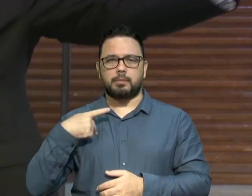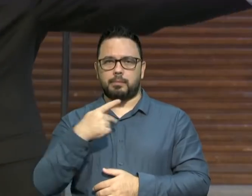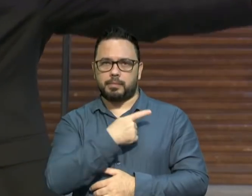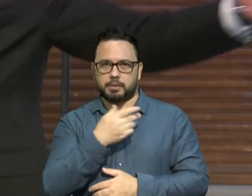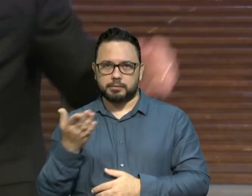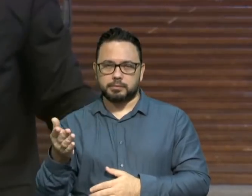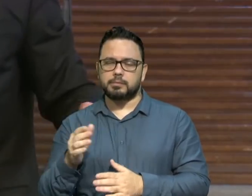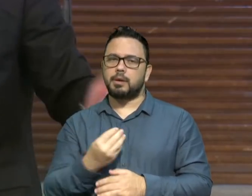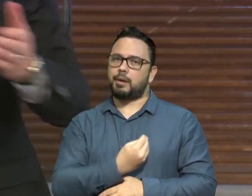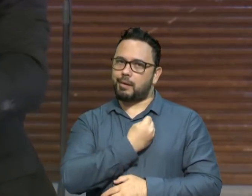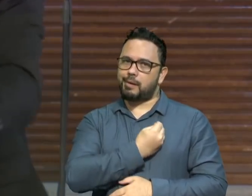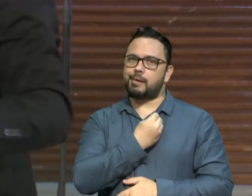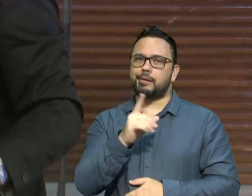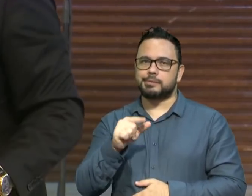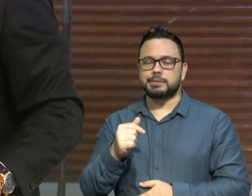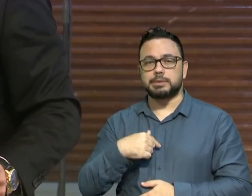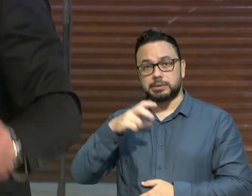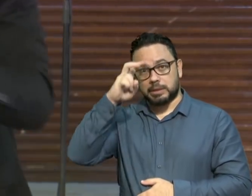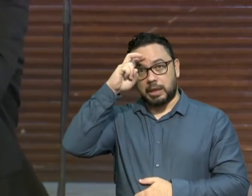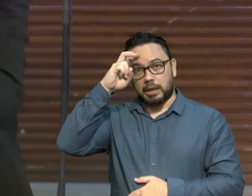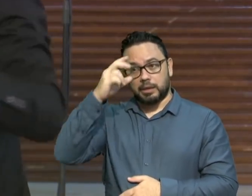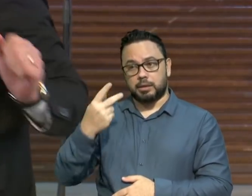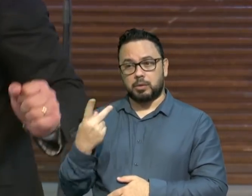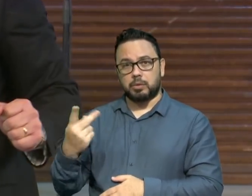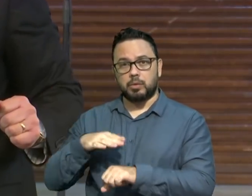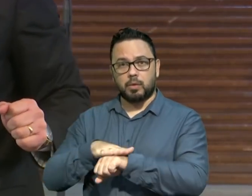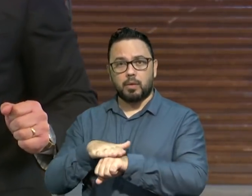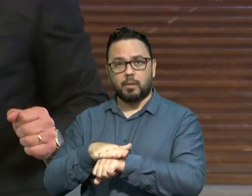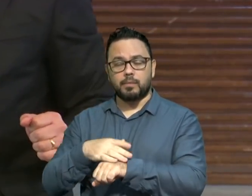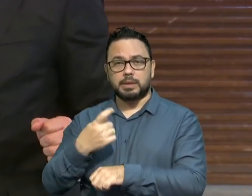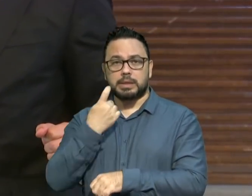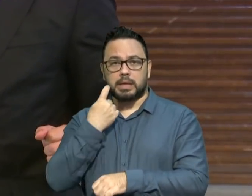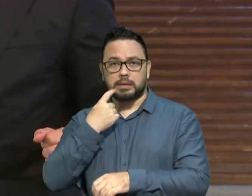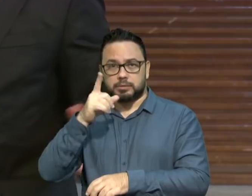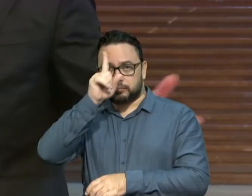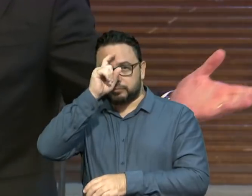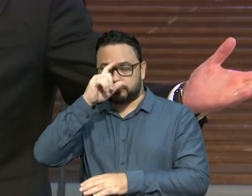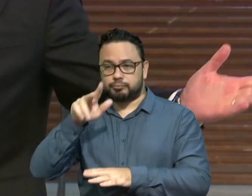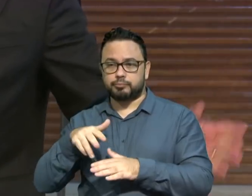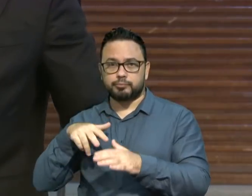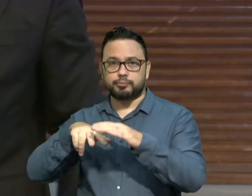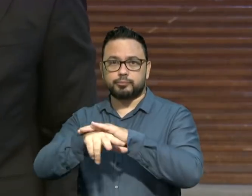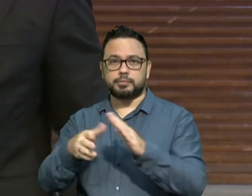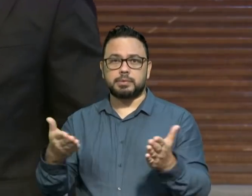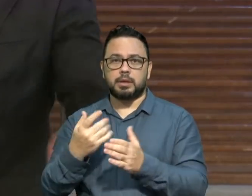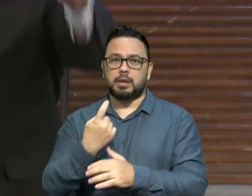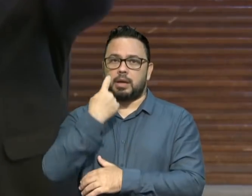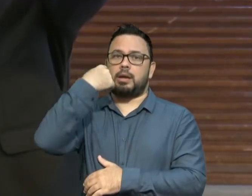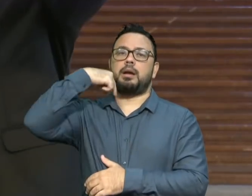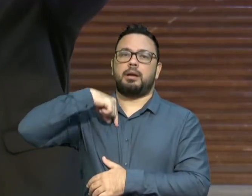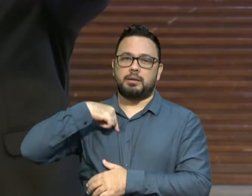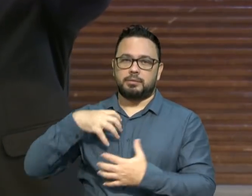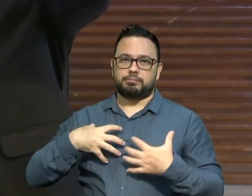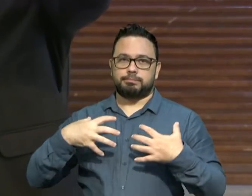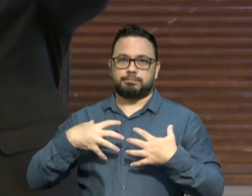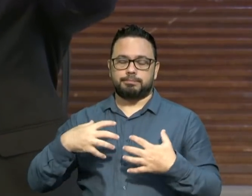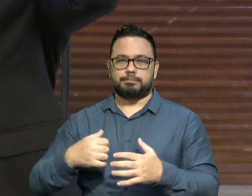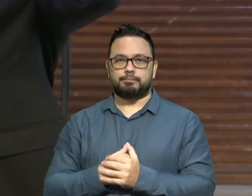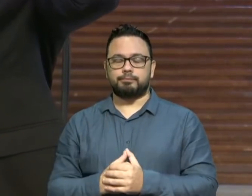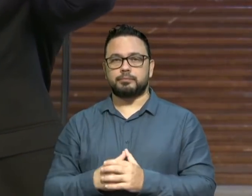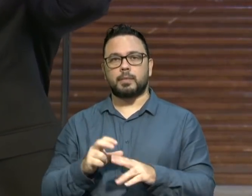conversei com ele na quinta-feira sexta-feira internou agora já entrou bom graças a Deus